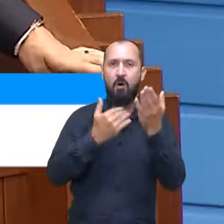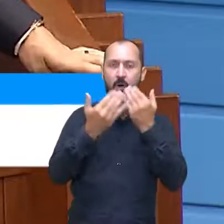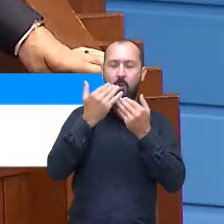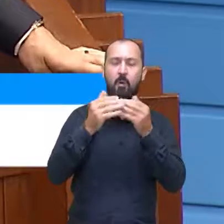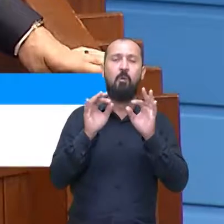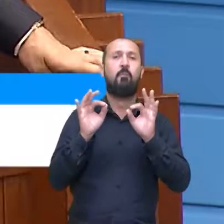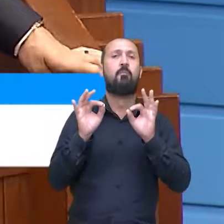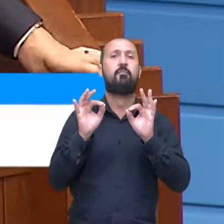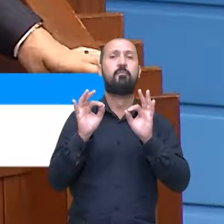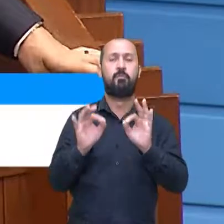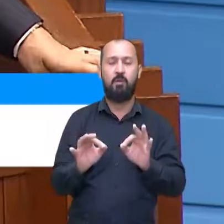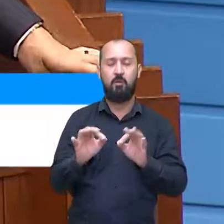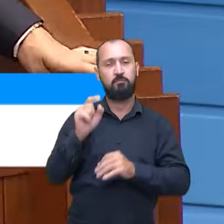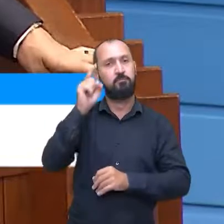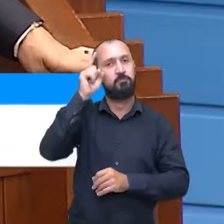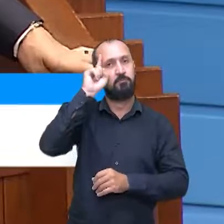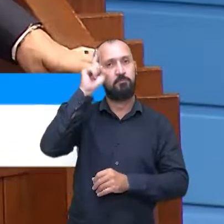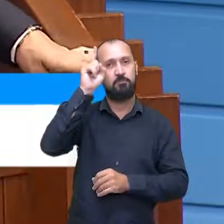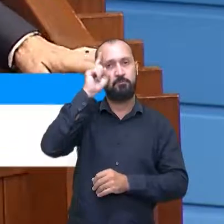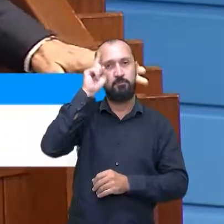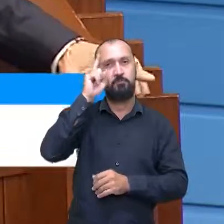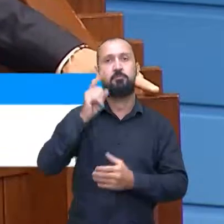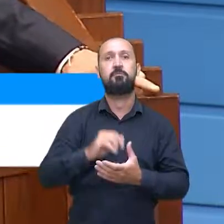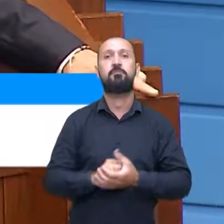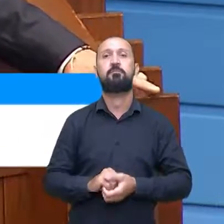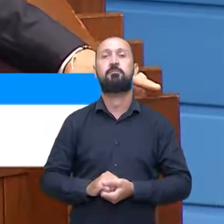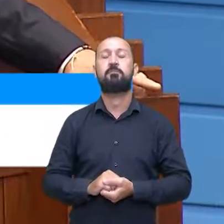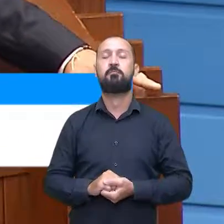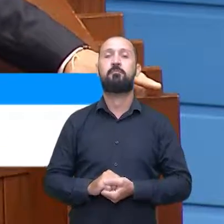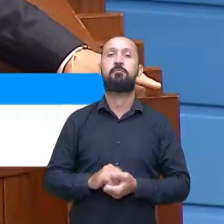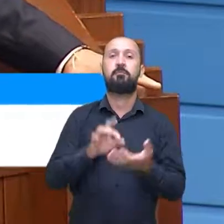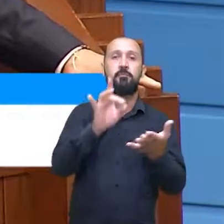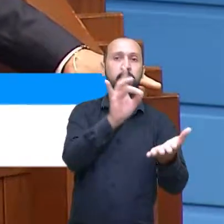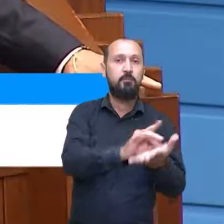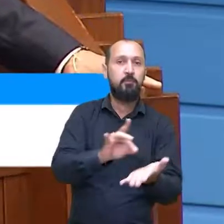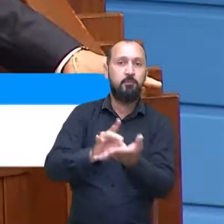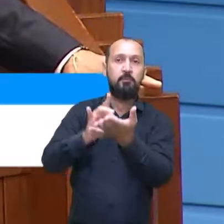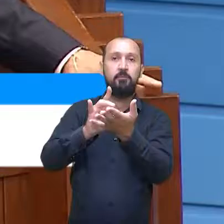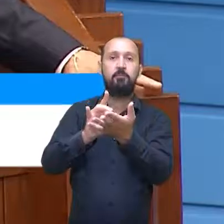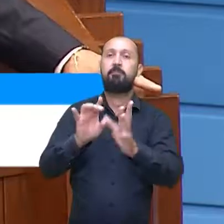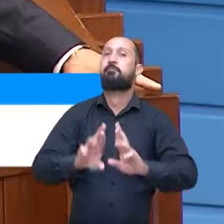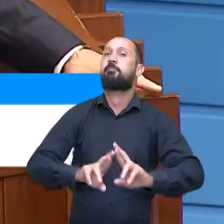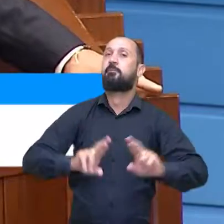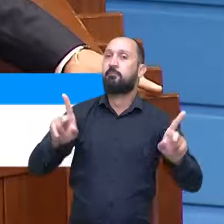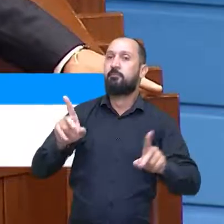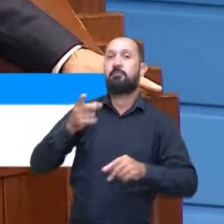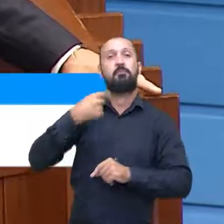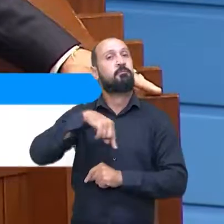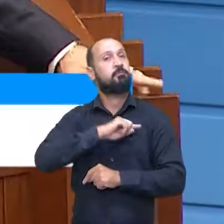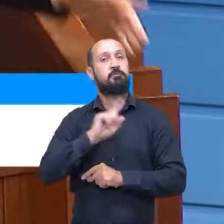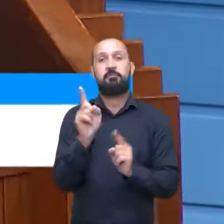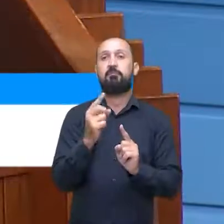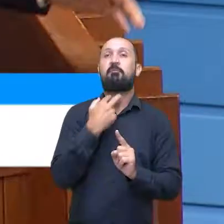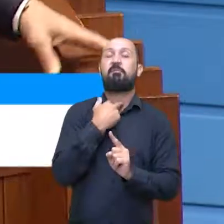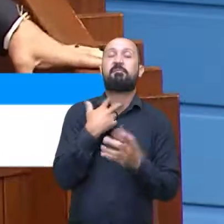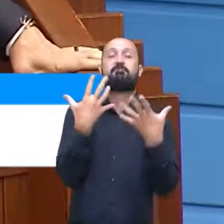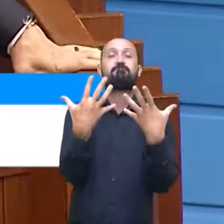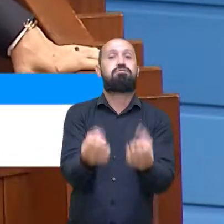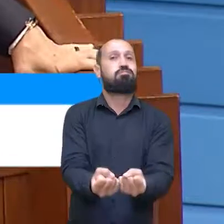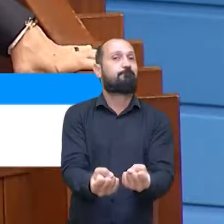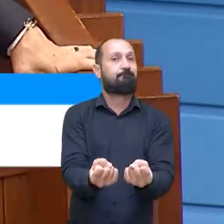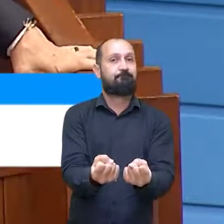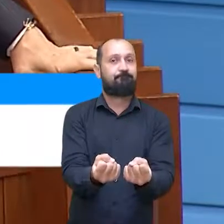dificuldades de se alimentar adequadamente todos os dias. Né? É uma realidade absurda que nós